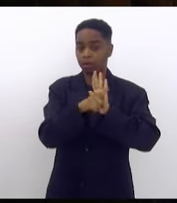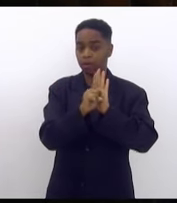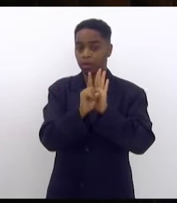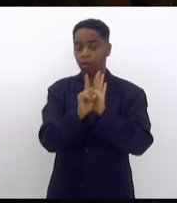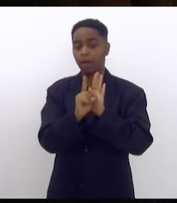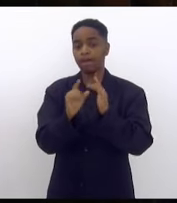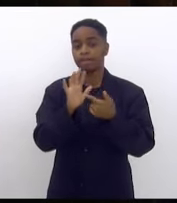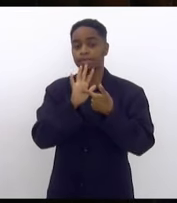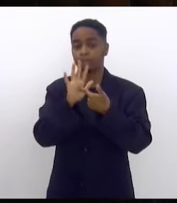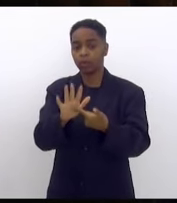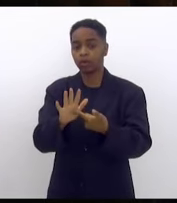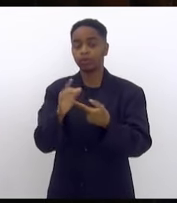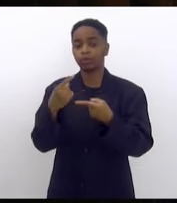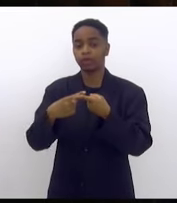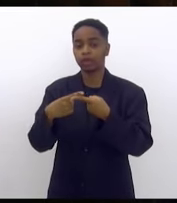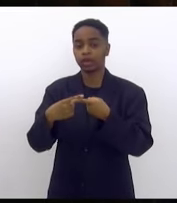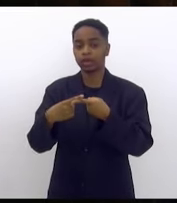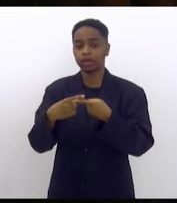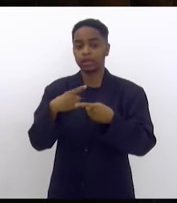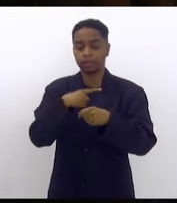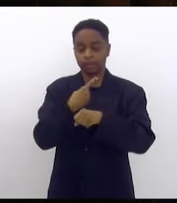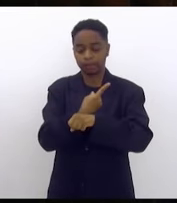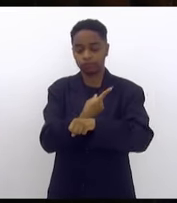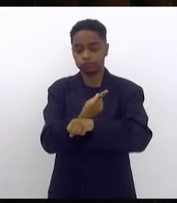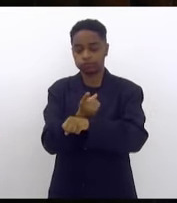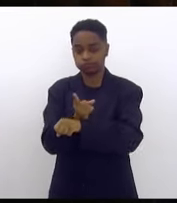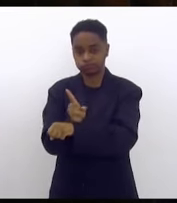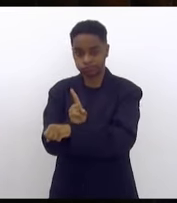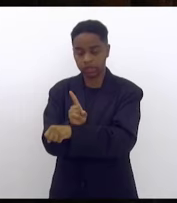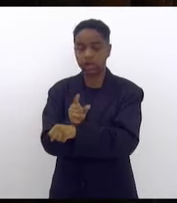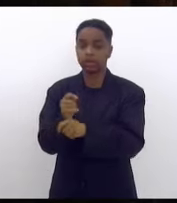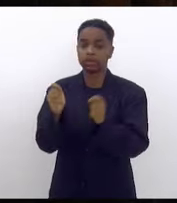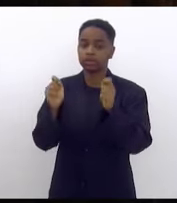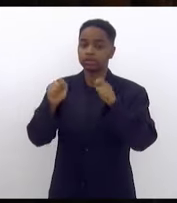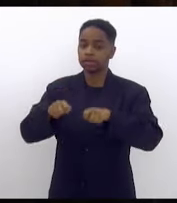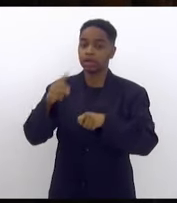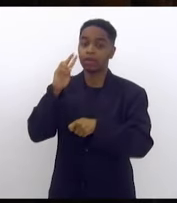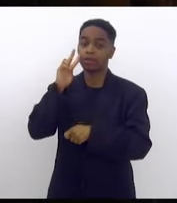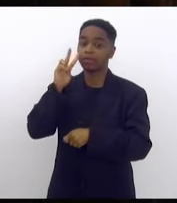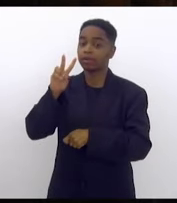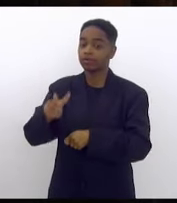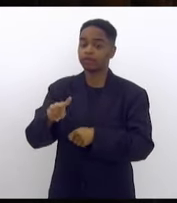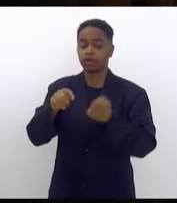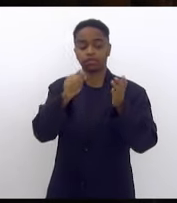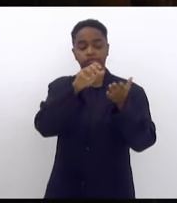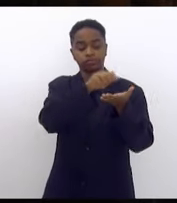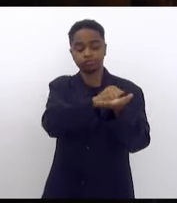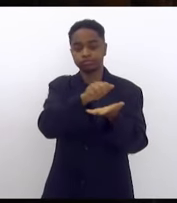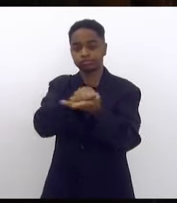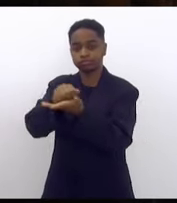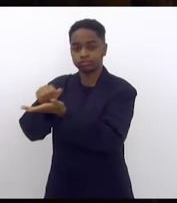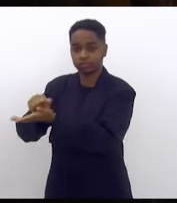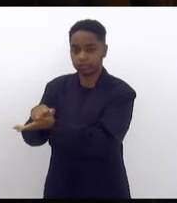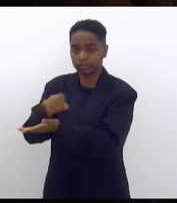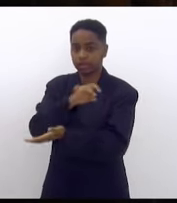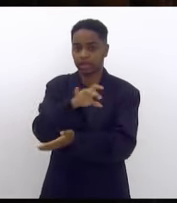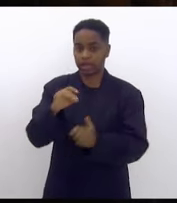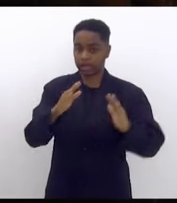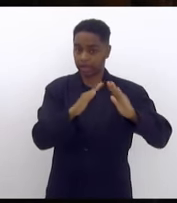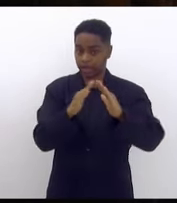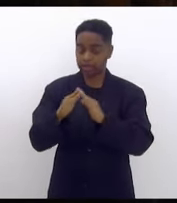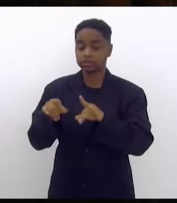o marcador, ao passar, fizesse as suas anotações e